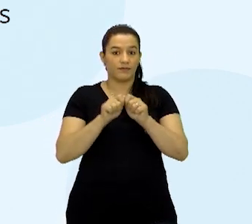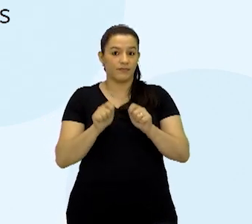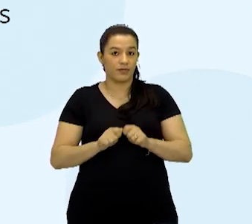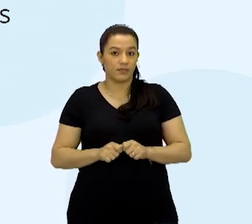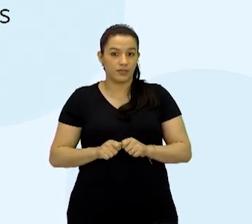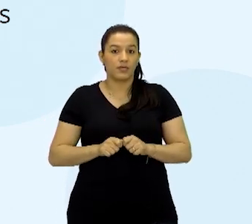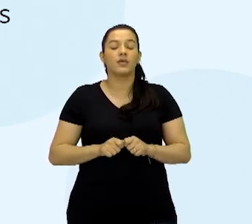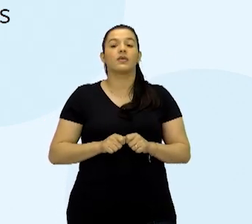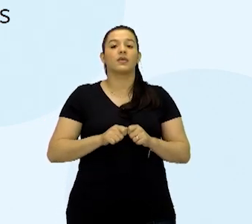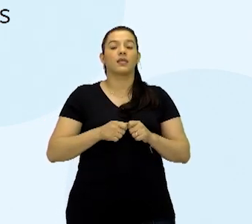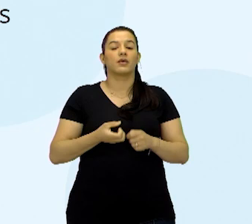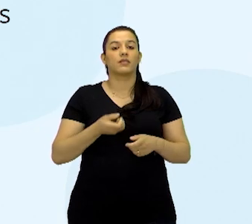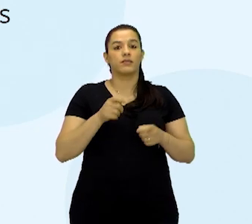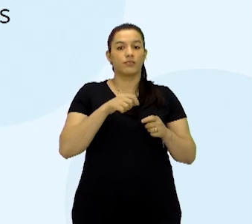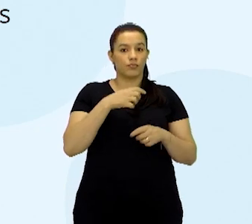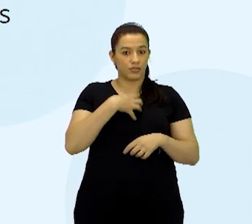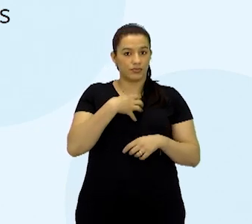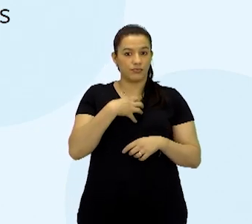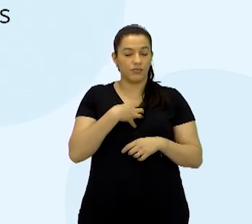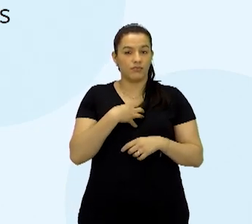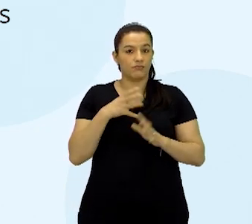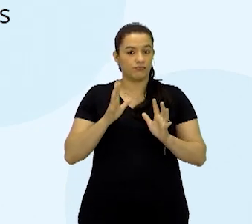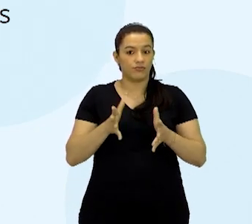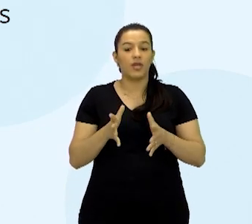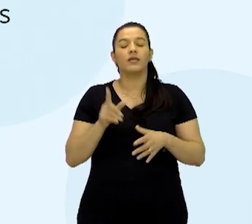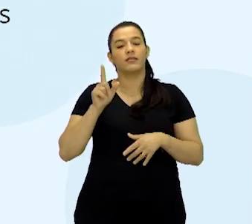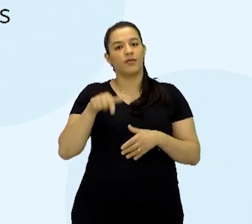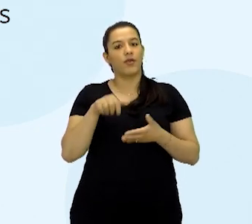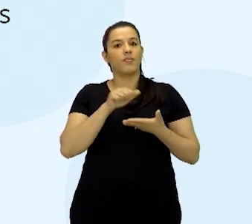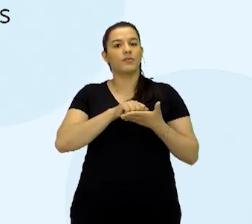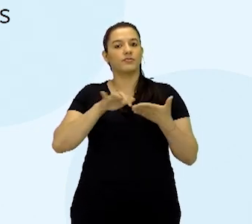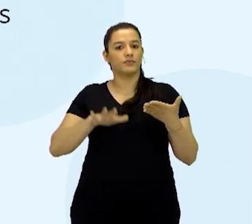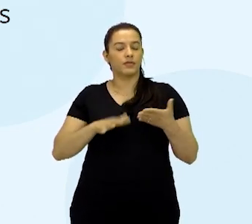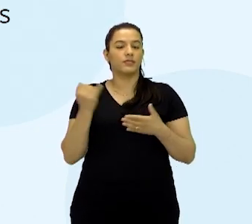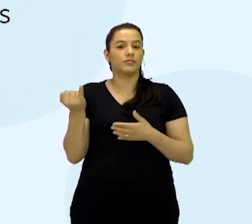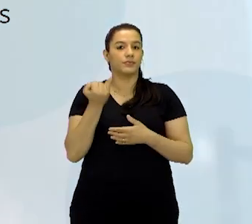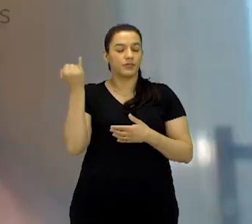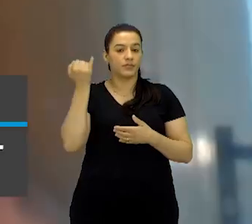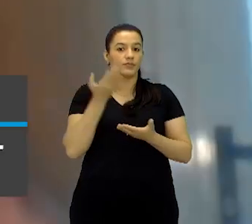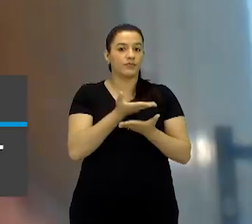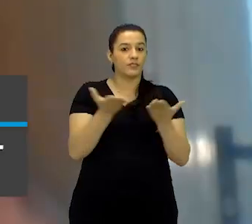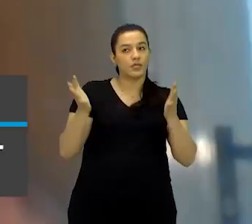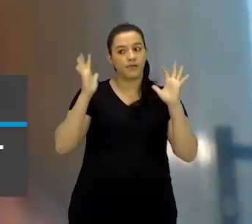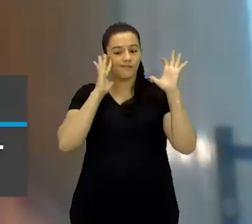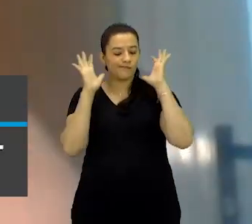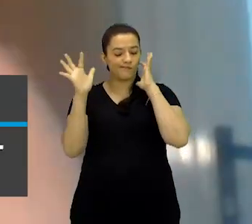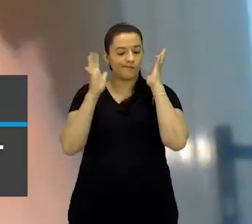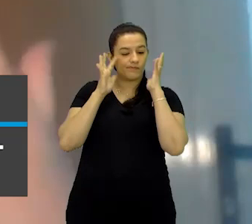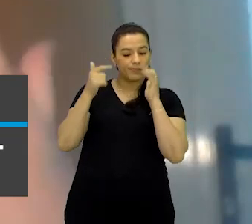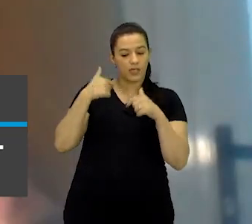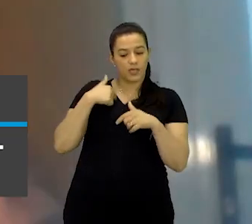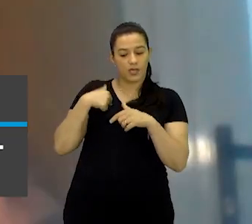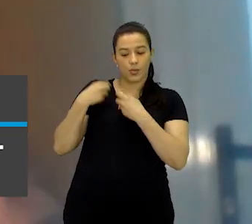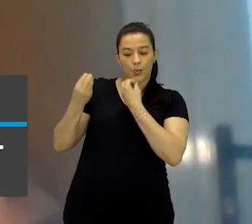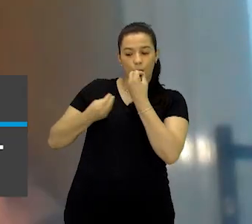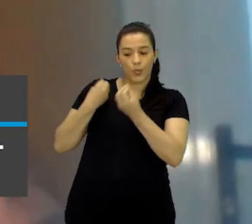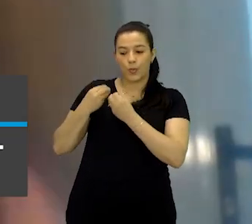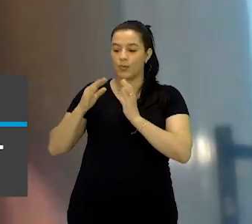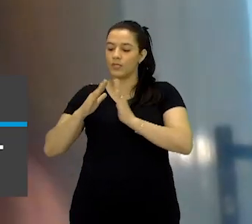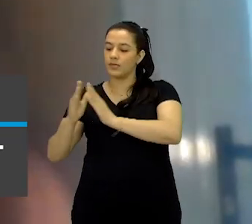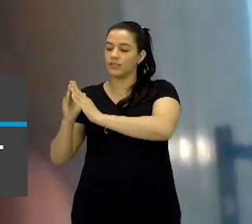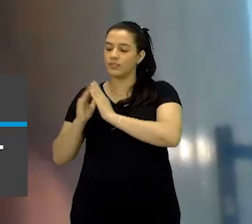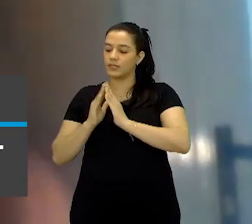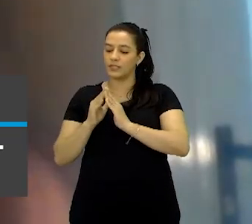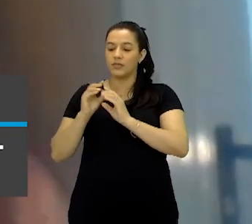essas competências? É um exercício interessante para a gente fazer, para a gente pensar na gente mesma, na nossa comunidade,